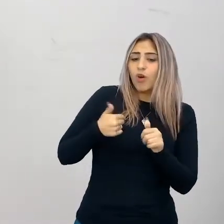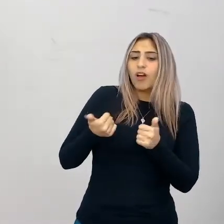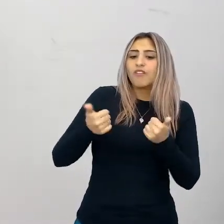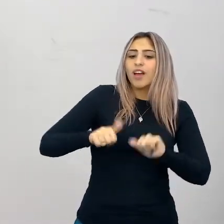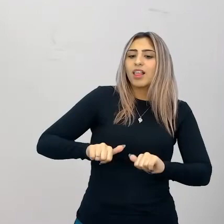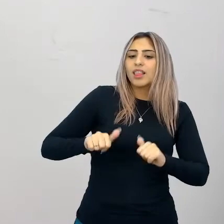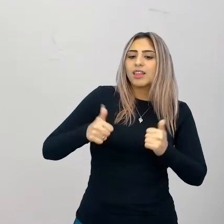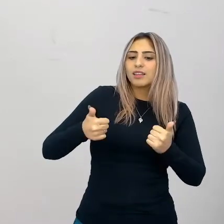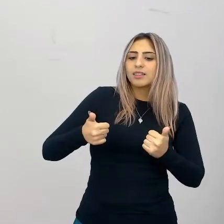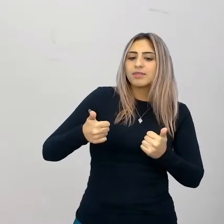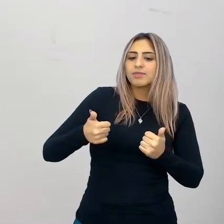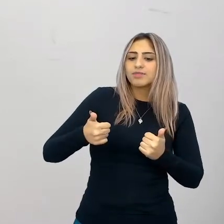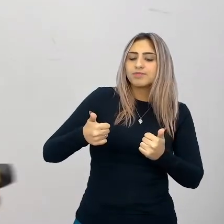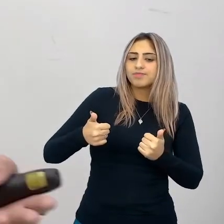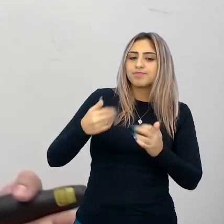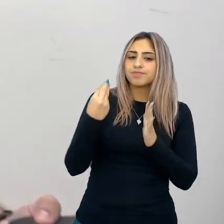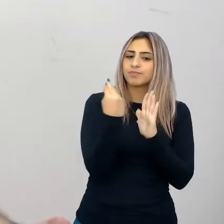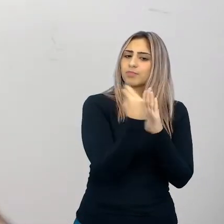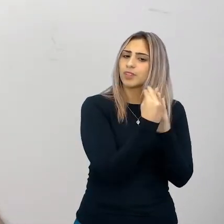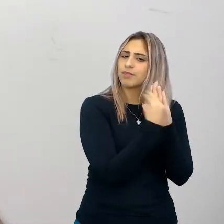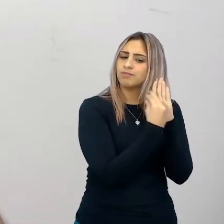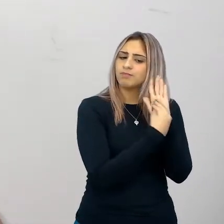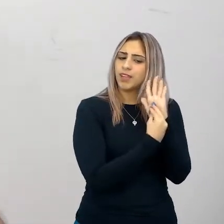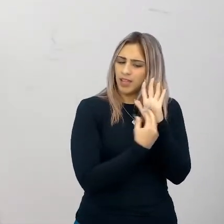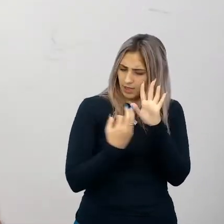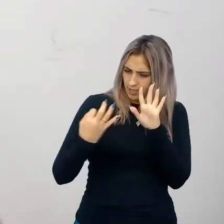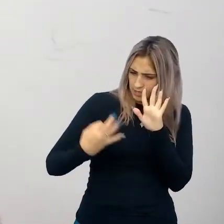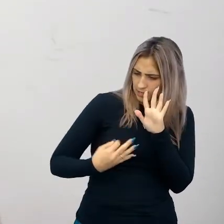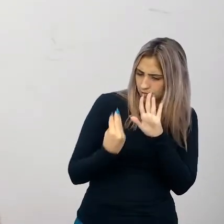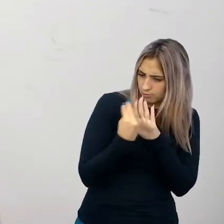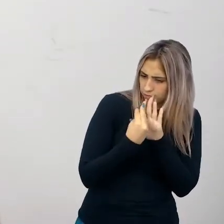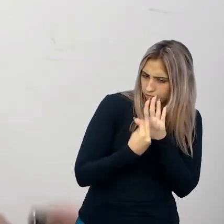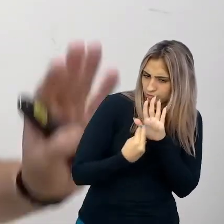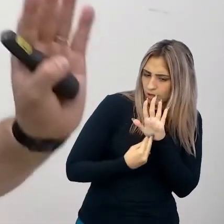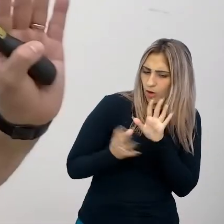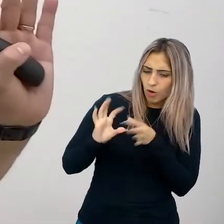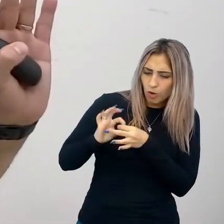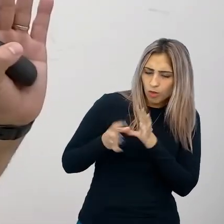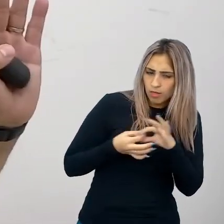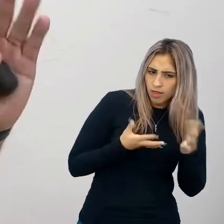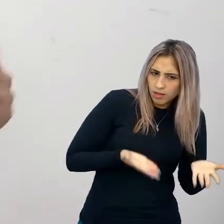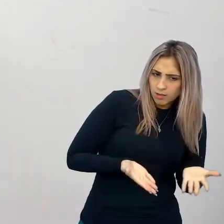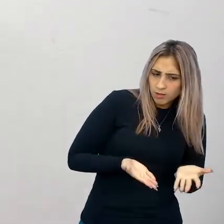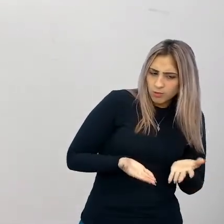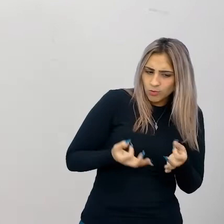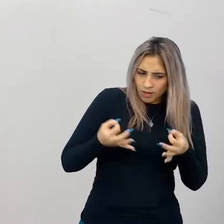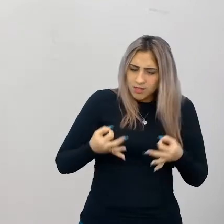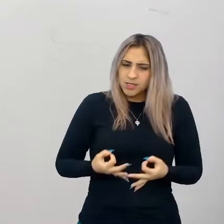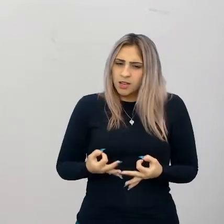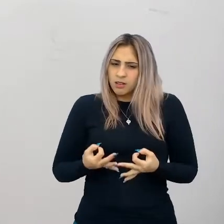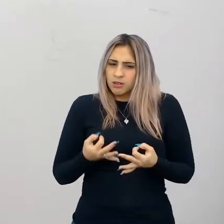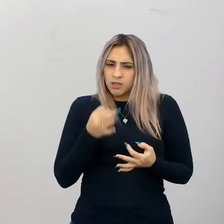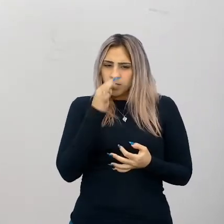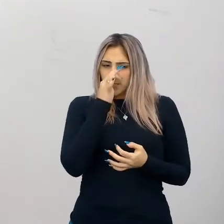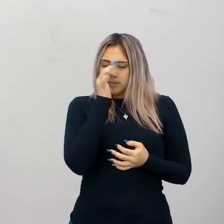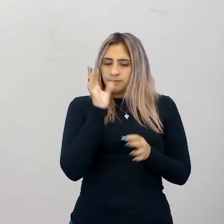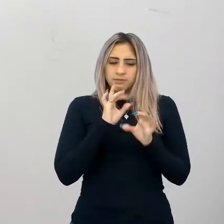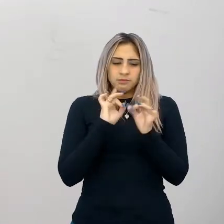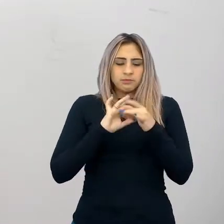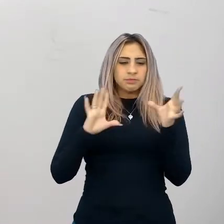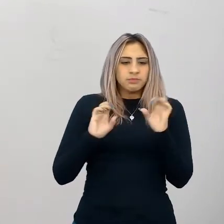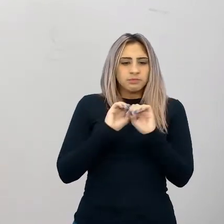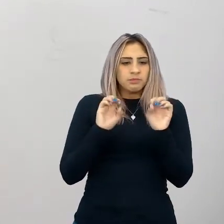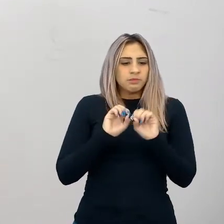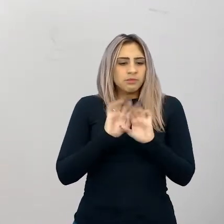avaliei a catalogação. Era para catalogar? Não, eu estou falando desde o começo, tá? Só para constar. Mas às vezes, deixar tudo claro na